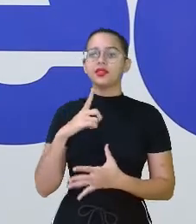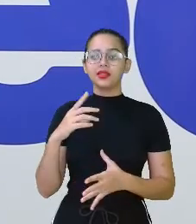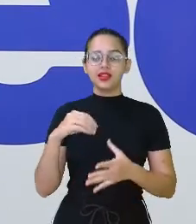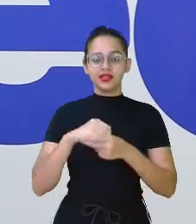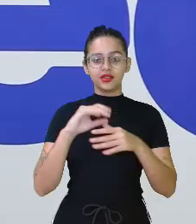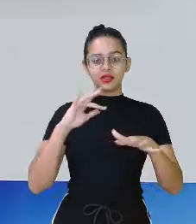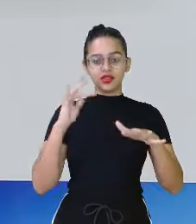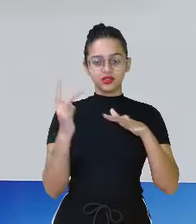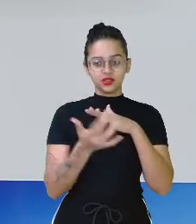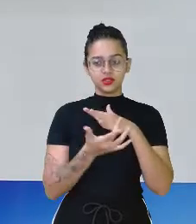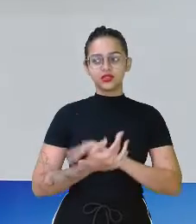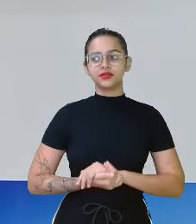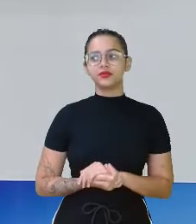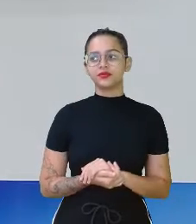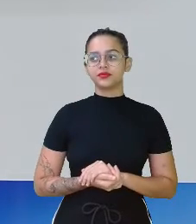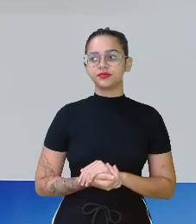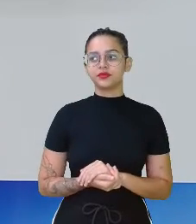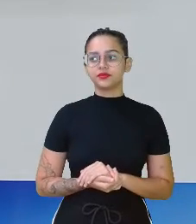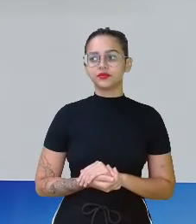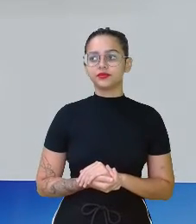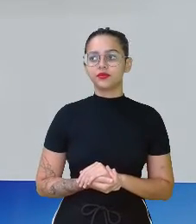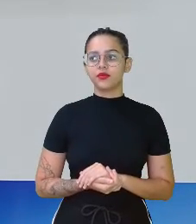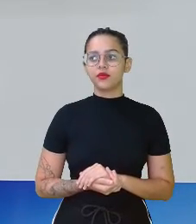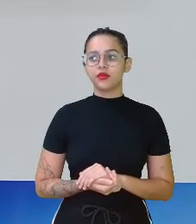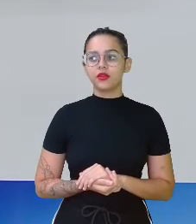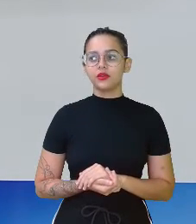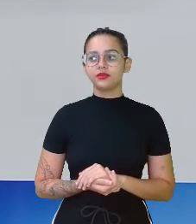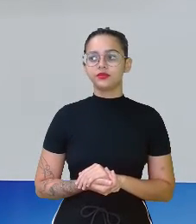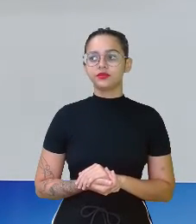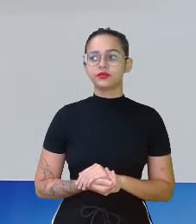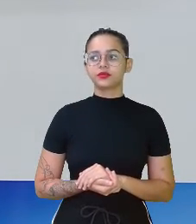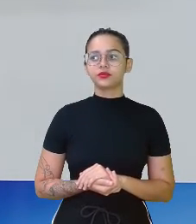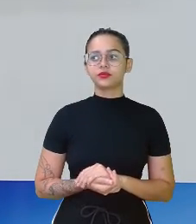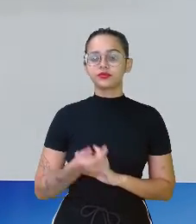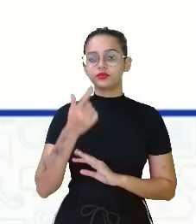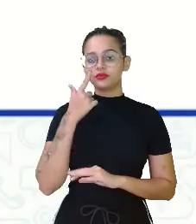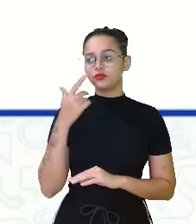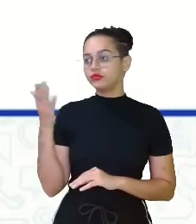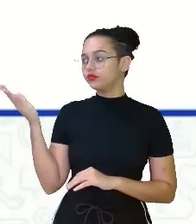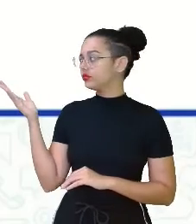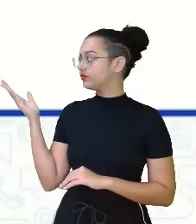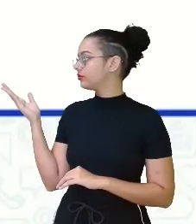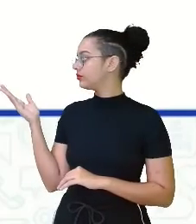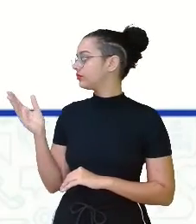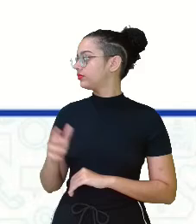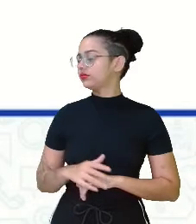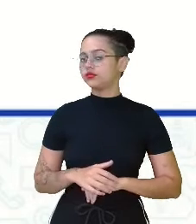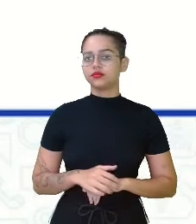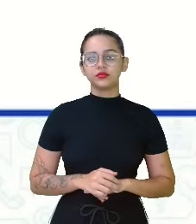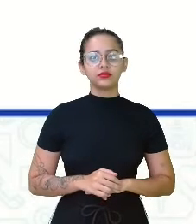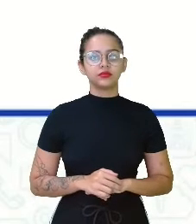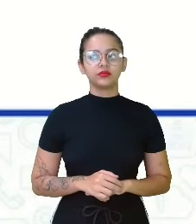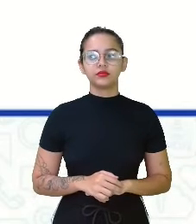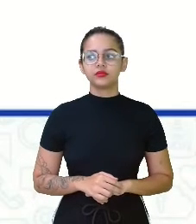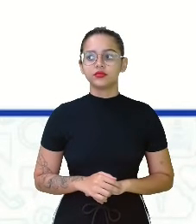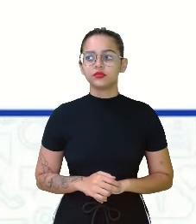Estar na mídia, né? Ainda é. Então, a gente vai ver aí vocês estão vendo aí